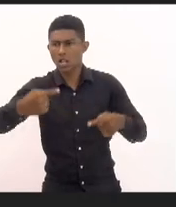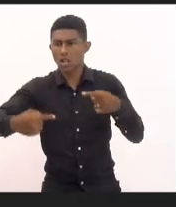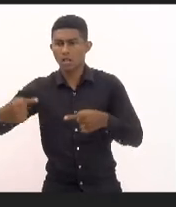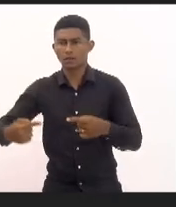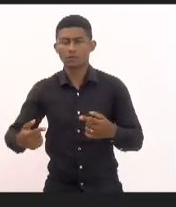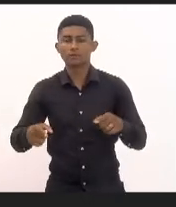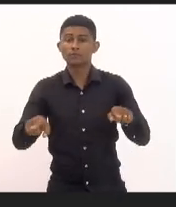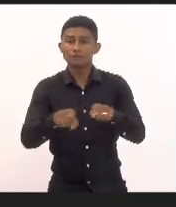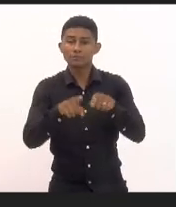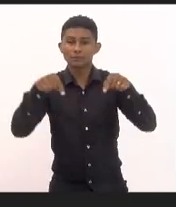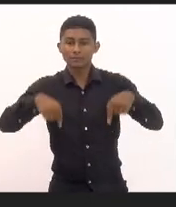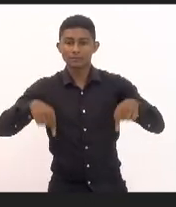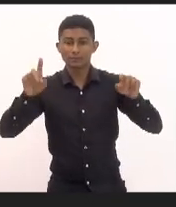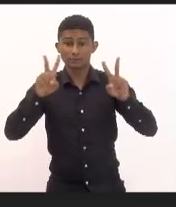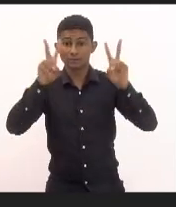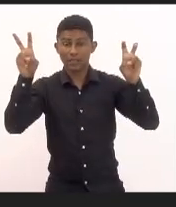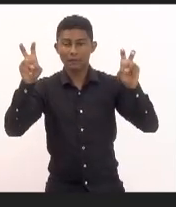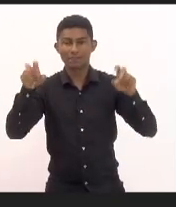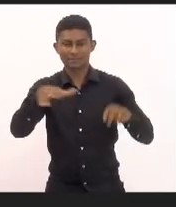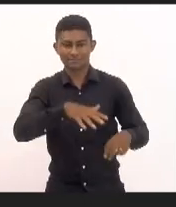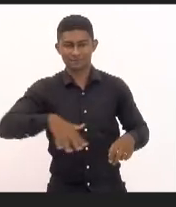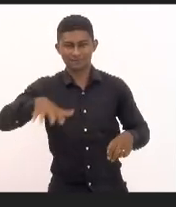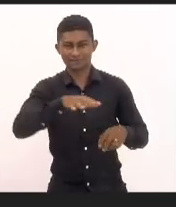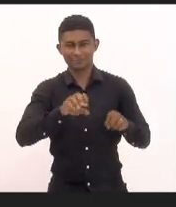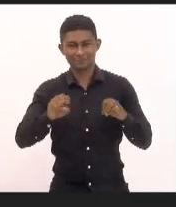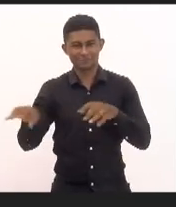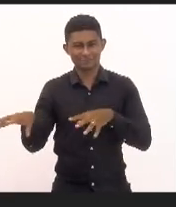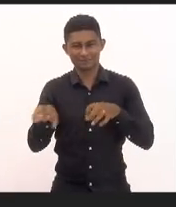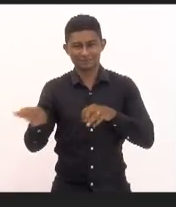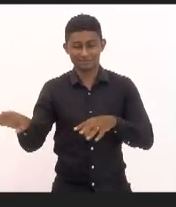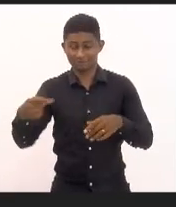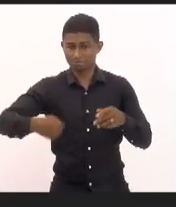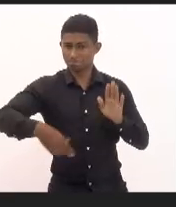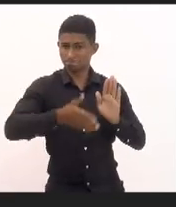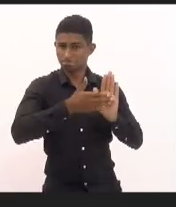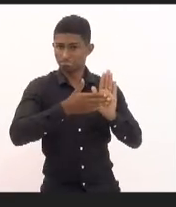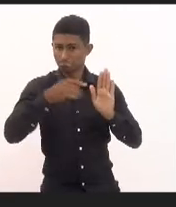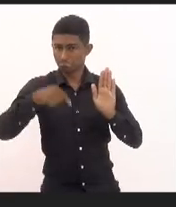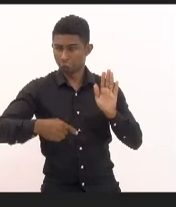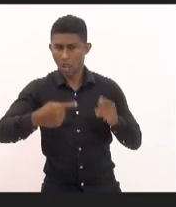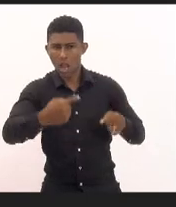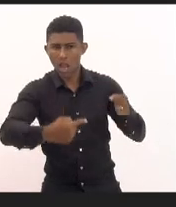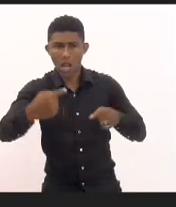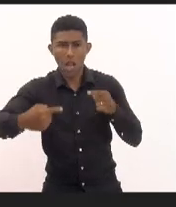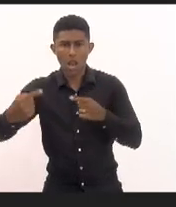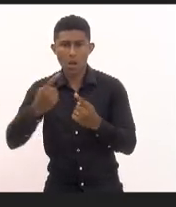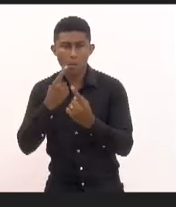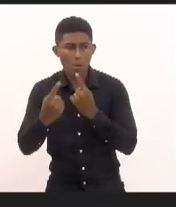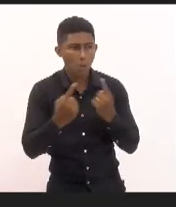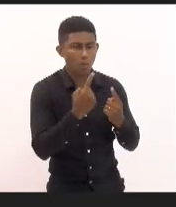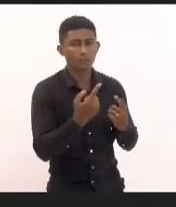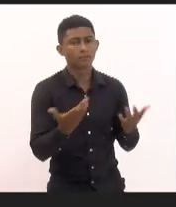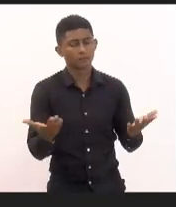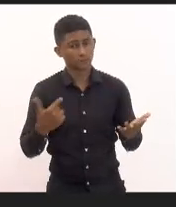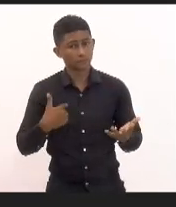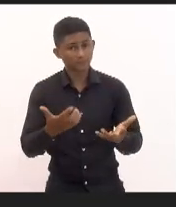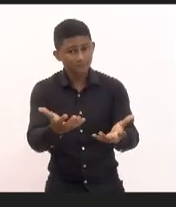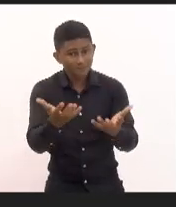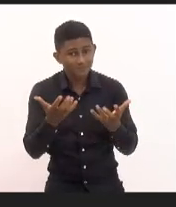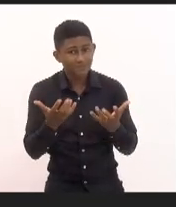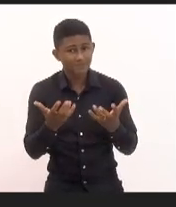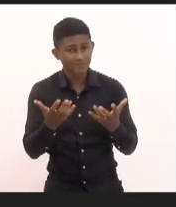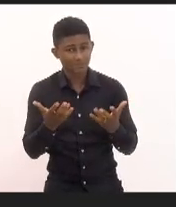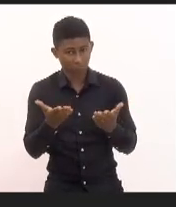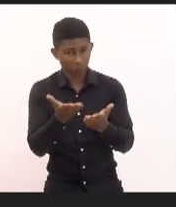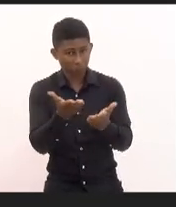da educação, não é, na pauta de debates. E eu queria passar, não é, também para